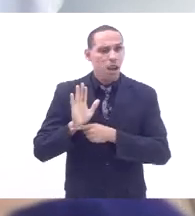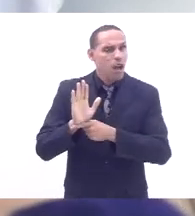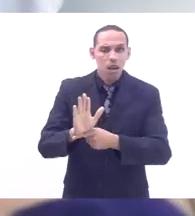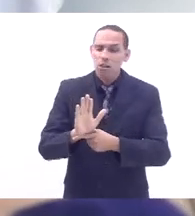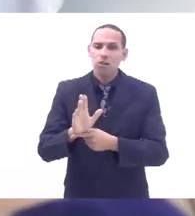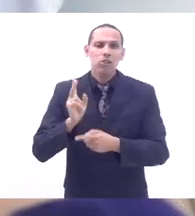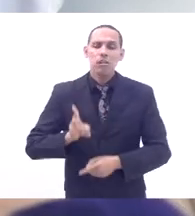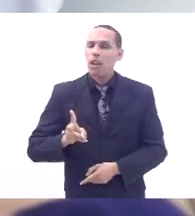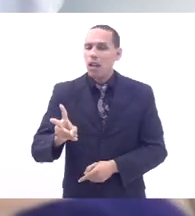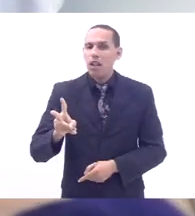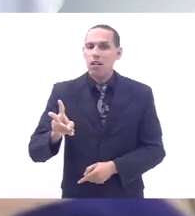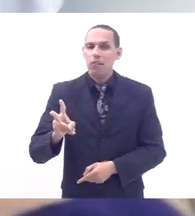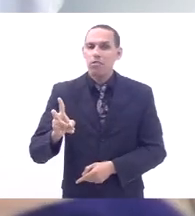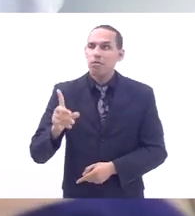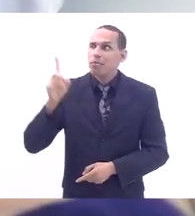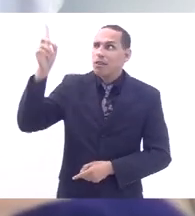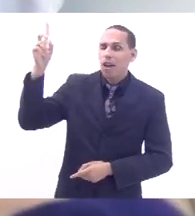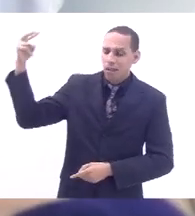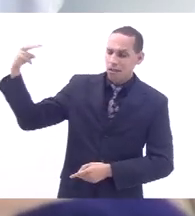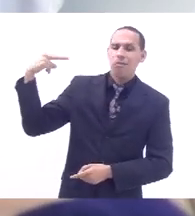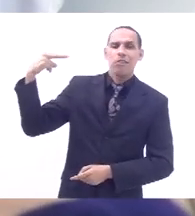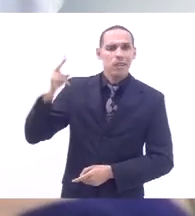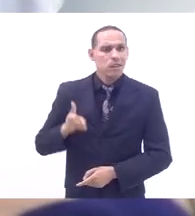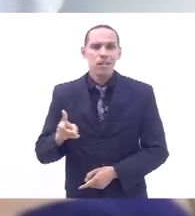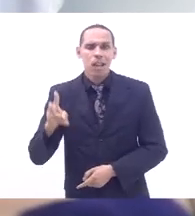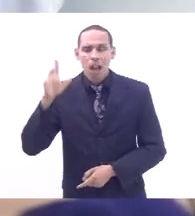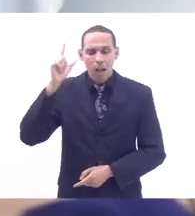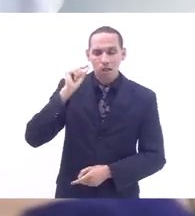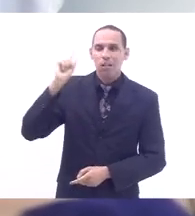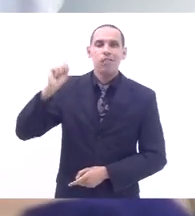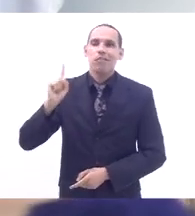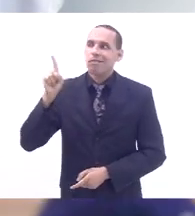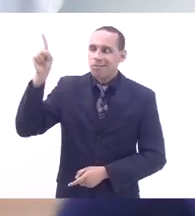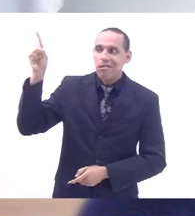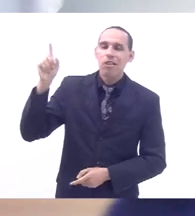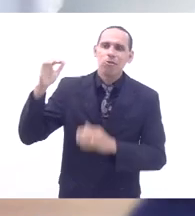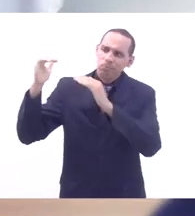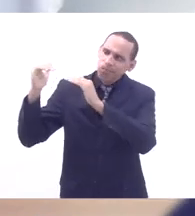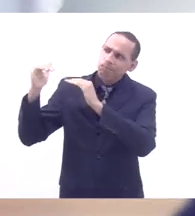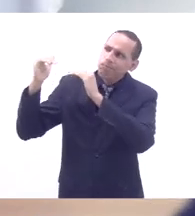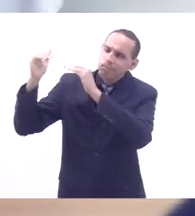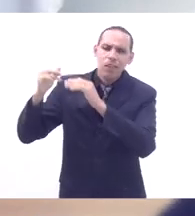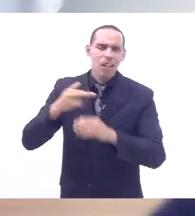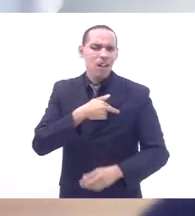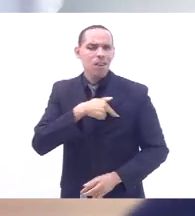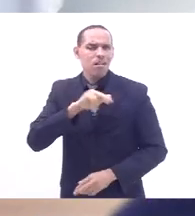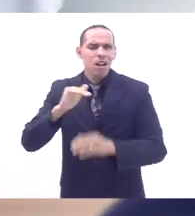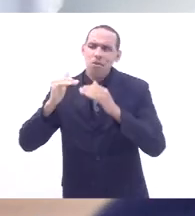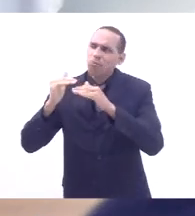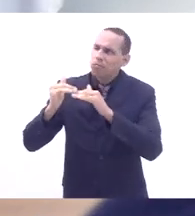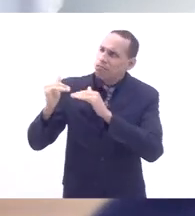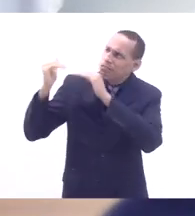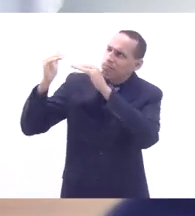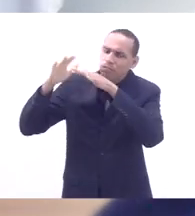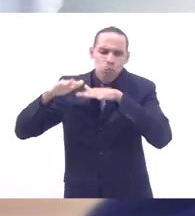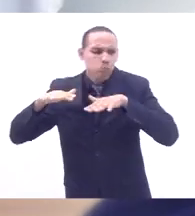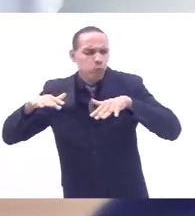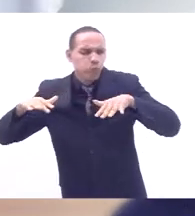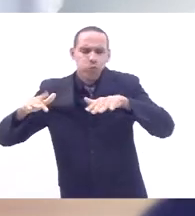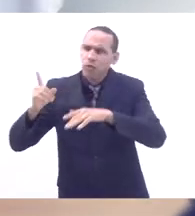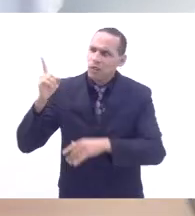parte. Aquele lá de cima não dorme. Deus está acima de todas as religiões, isso é fato. A